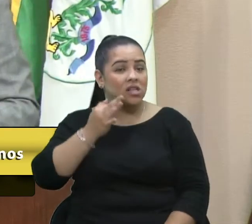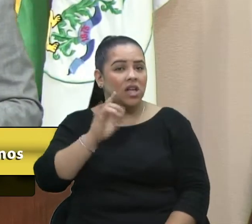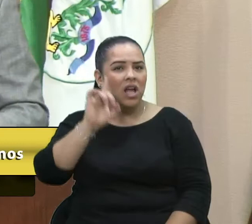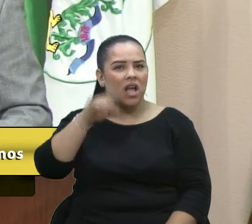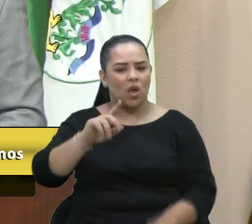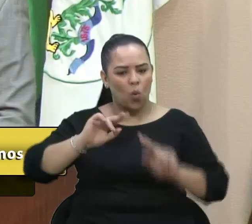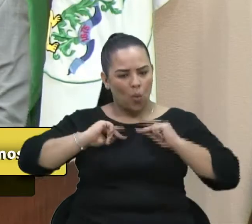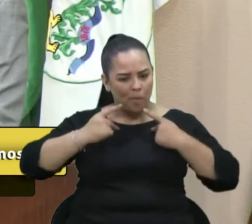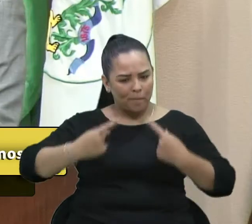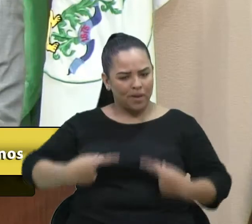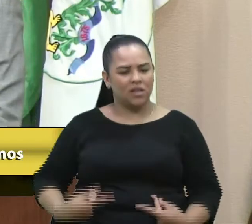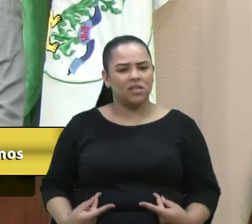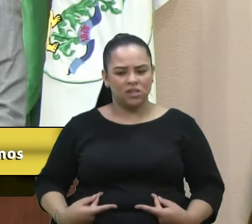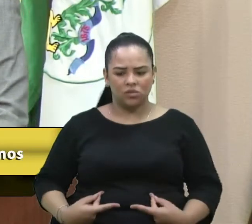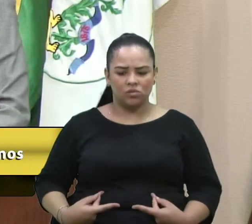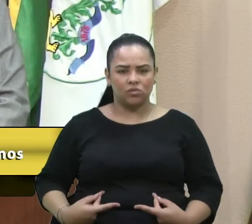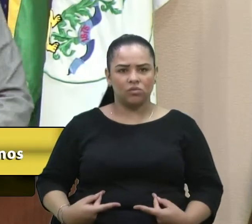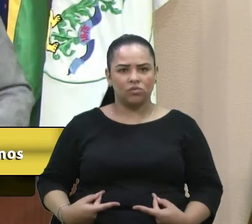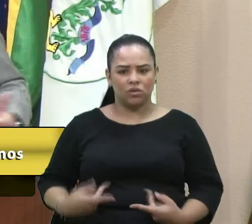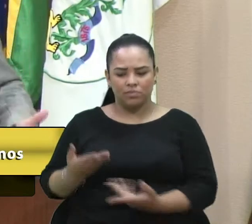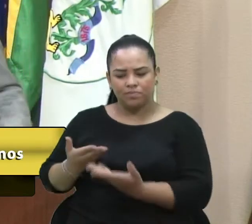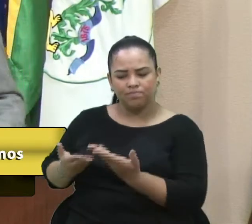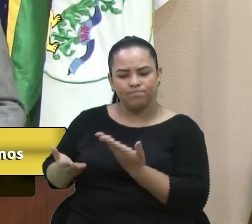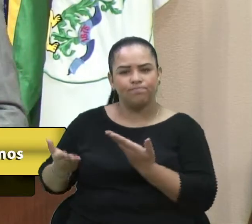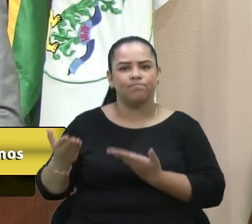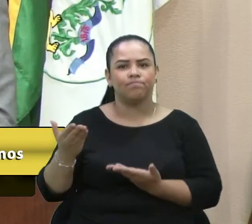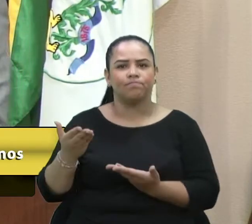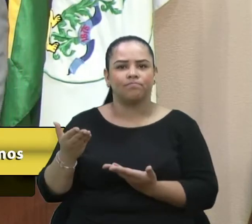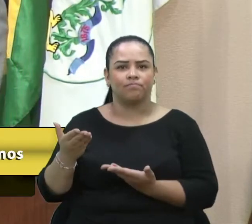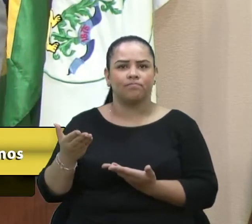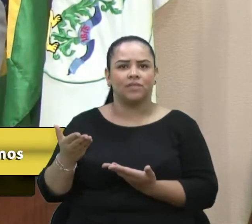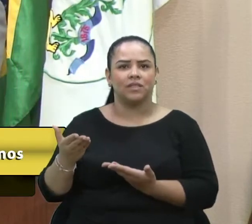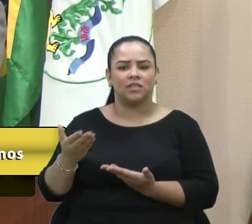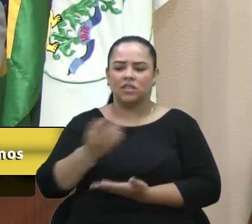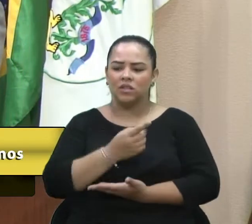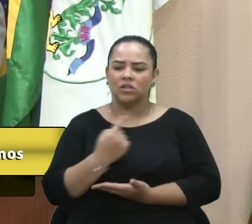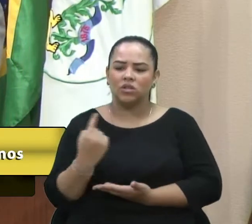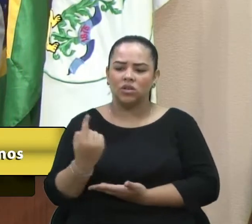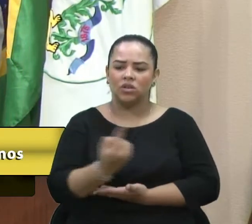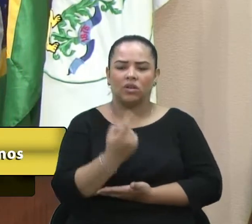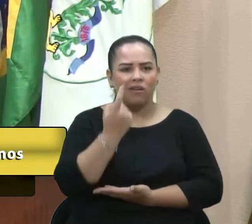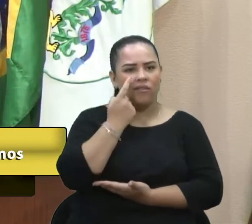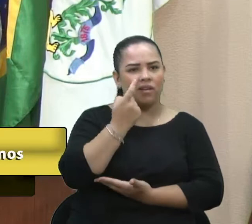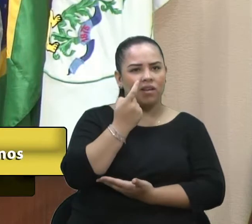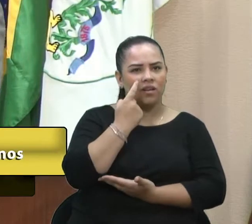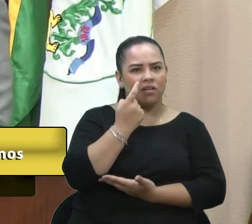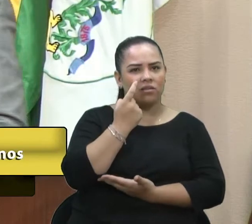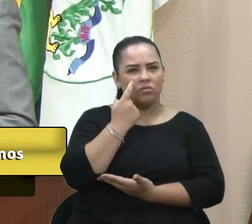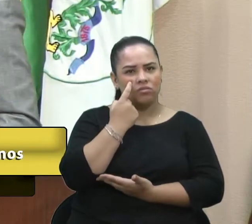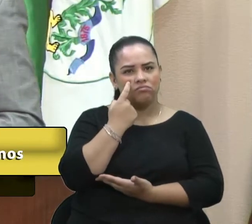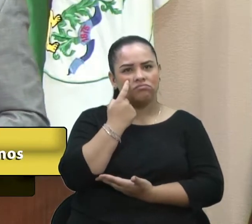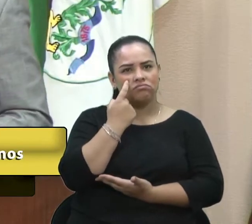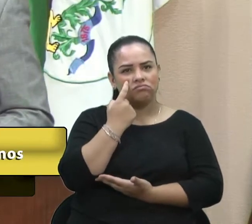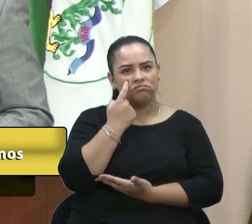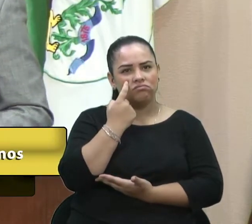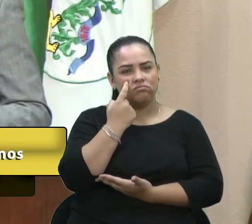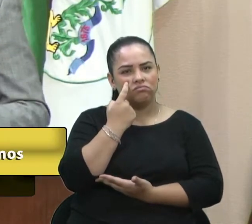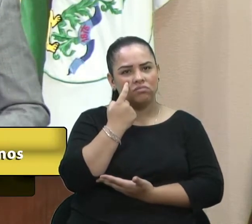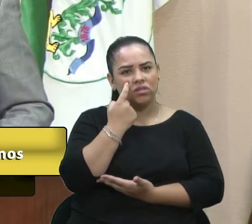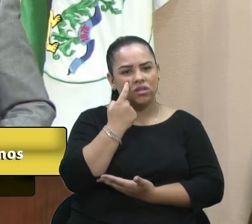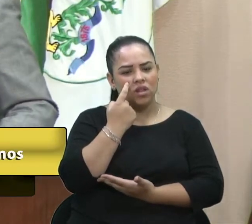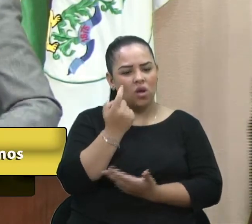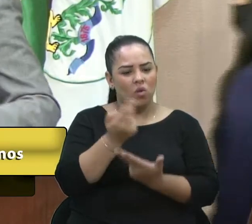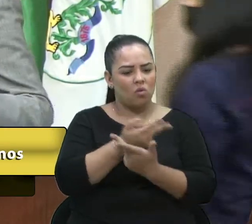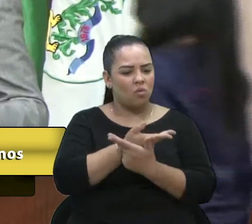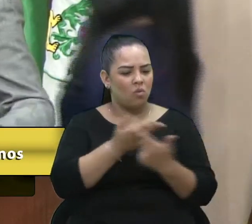humanos uns com os outros. E quando nós nos debatemos em situações que